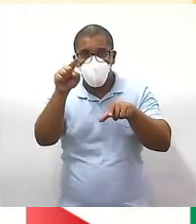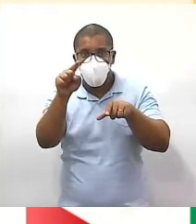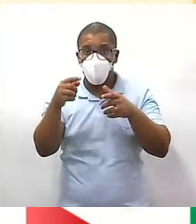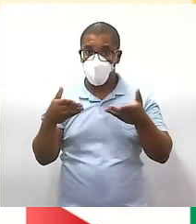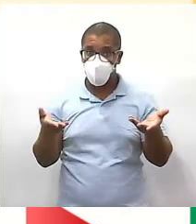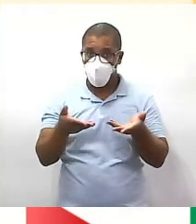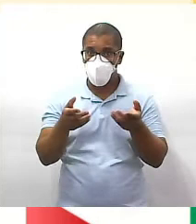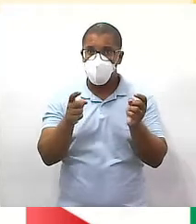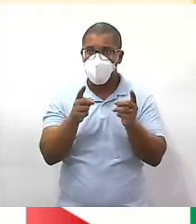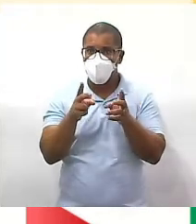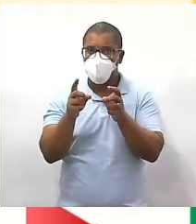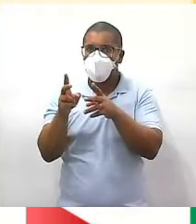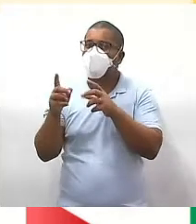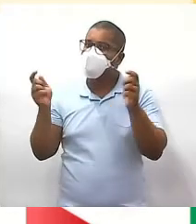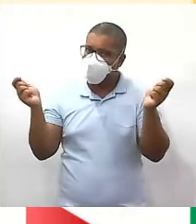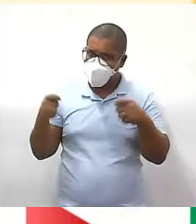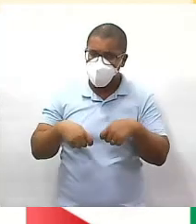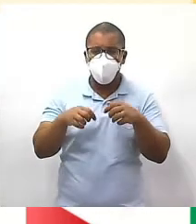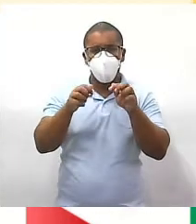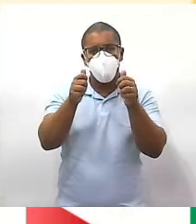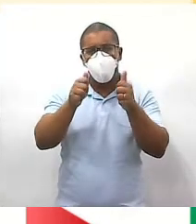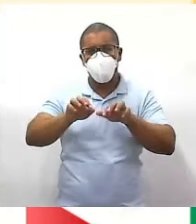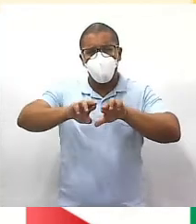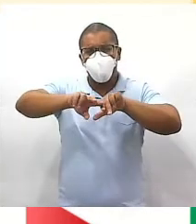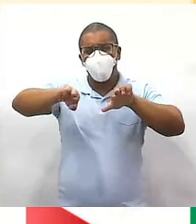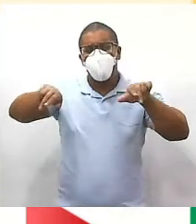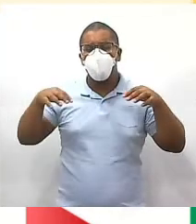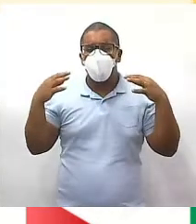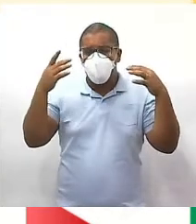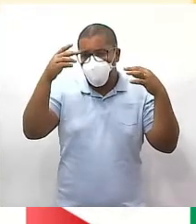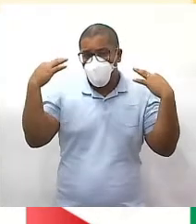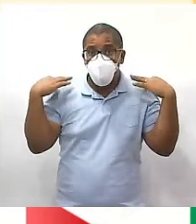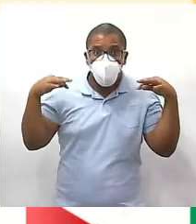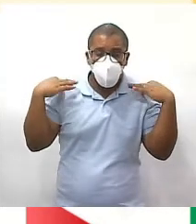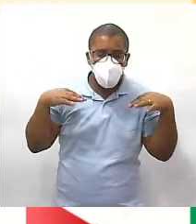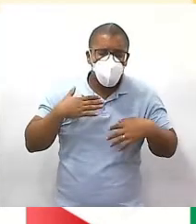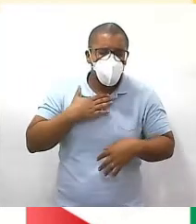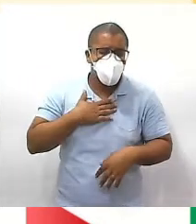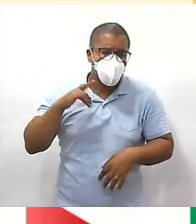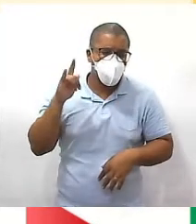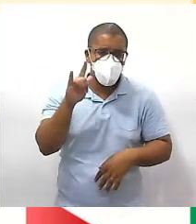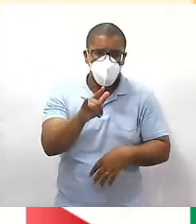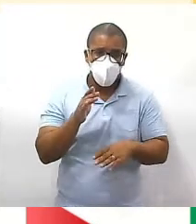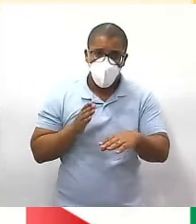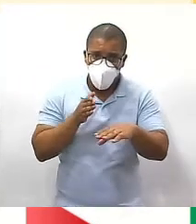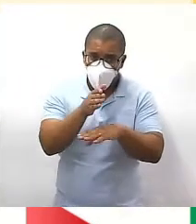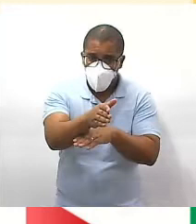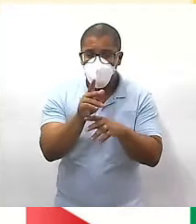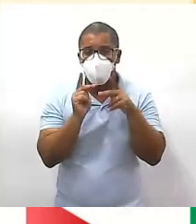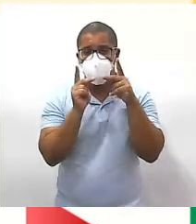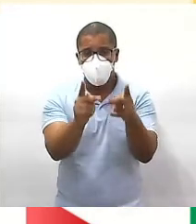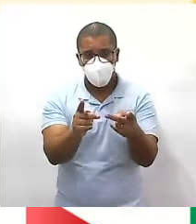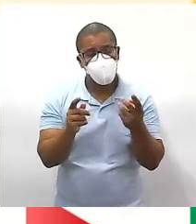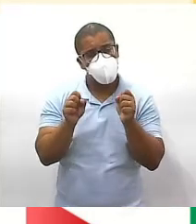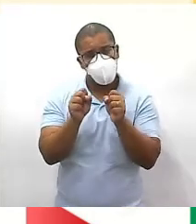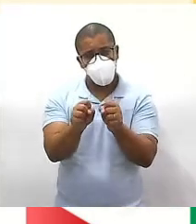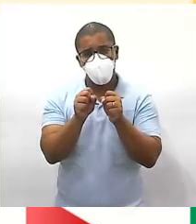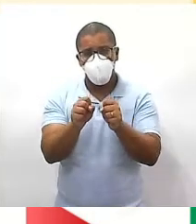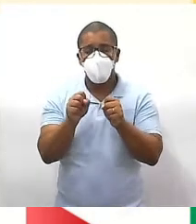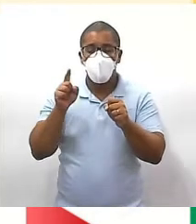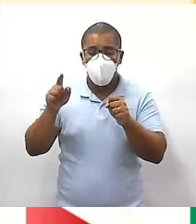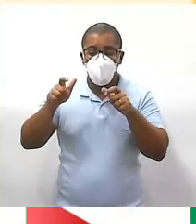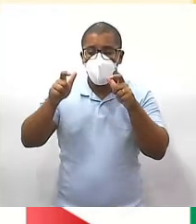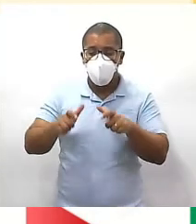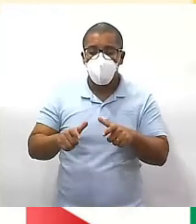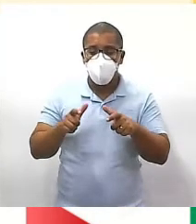um monte de coisas aí para que os turistas adoram. Então, a circunferência é o lugar geométrico, esse espaço